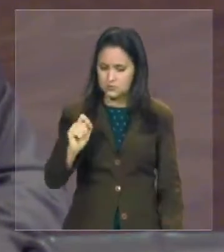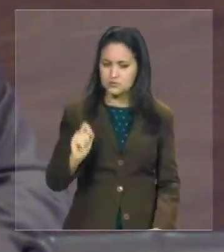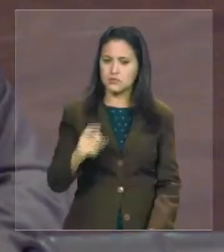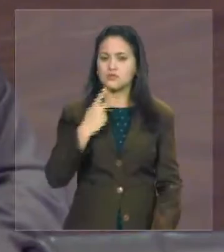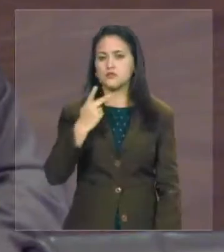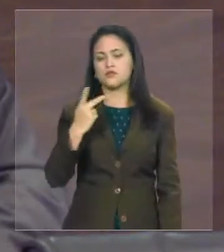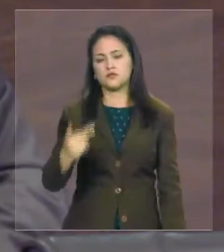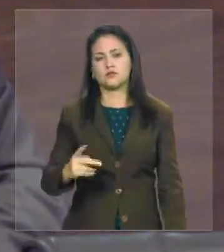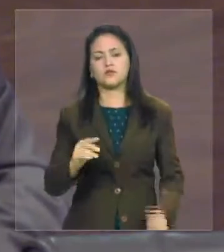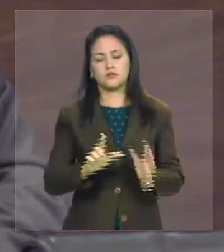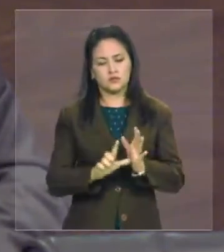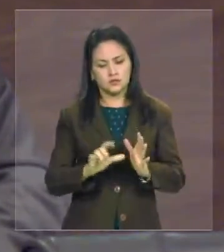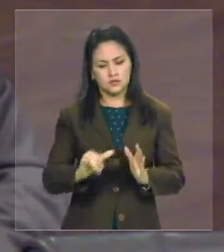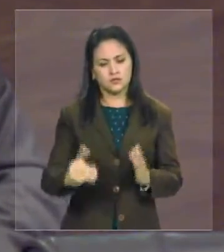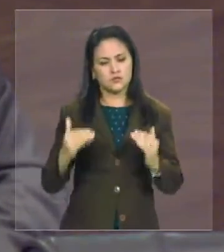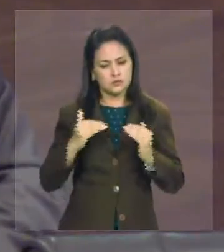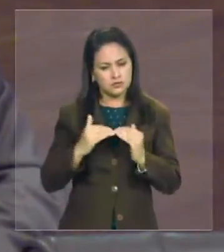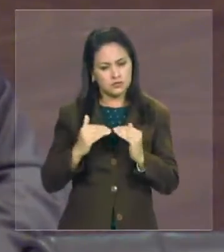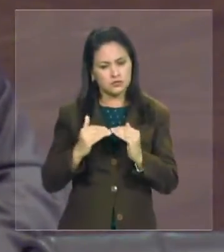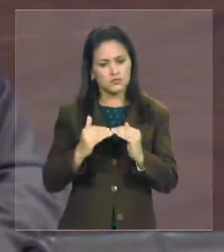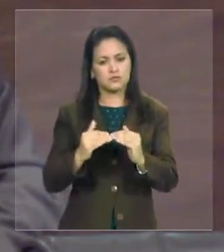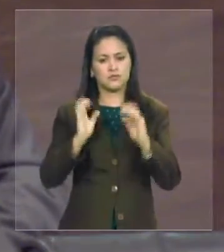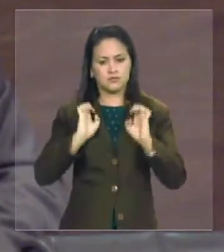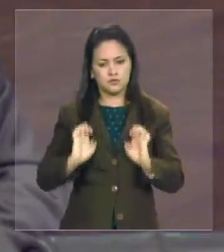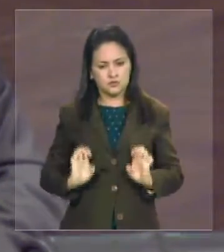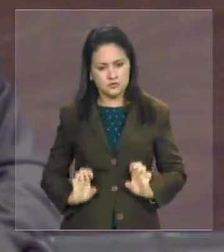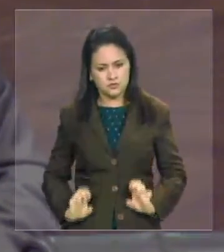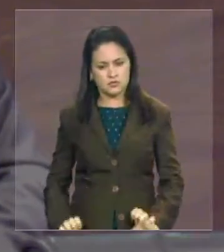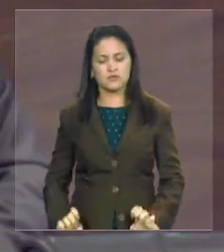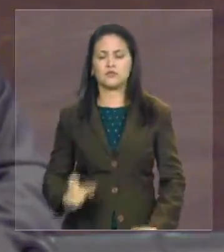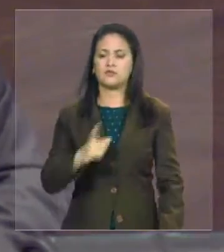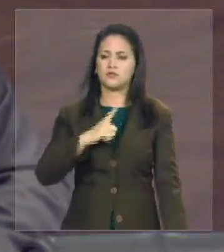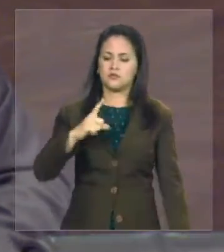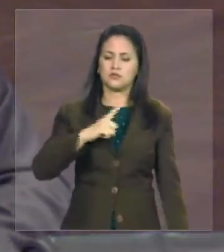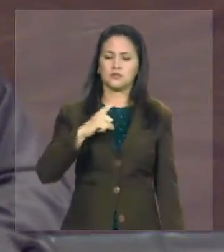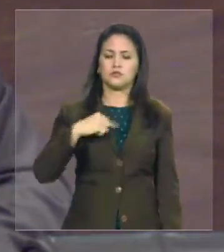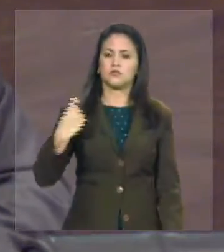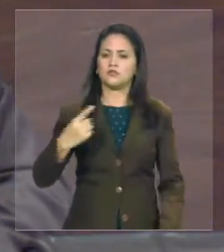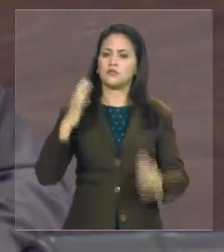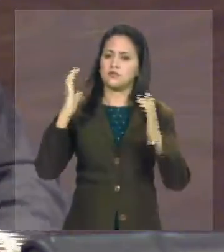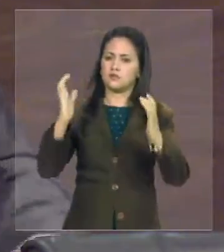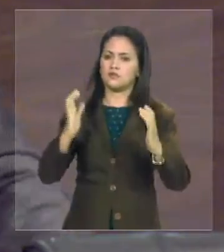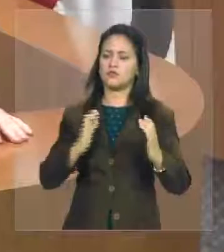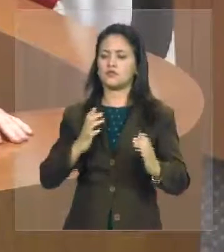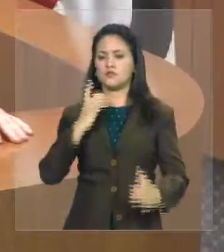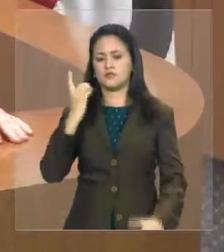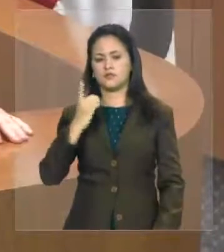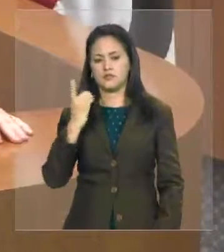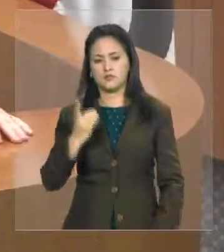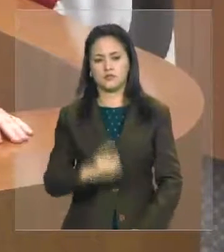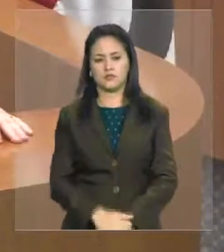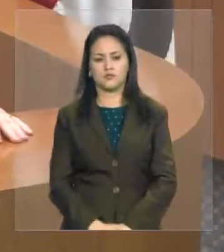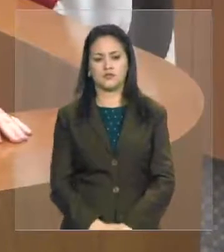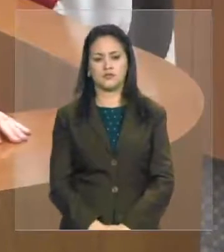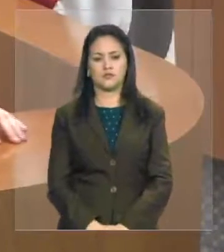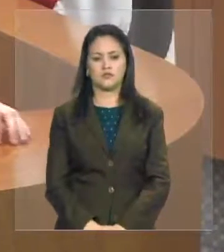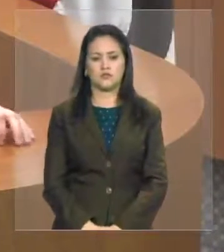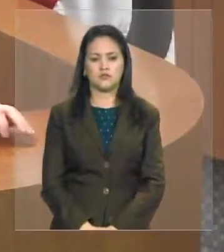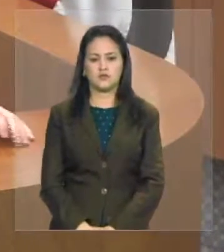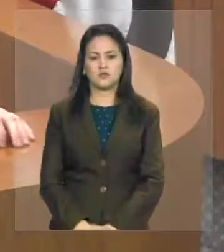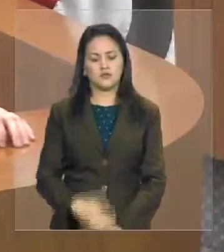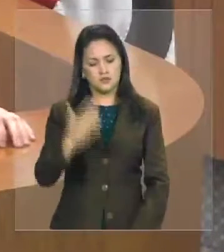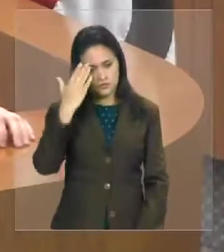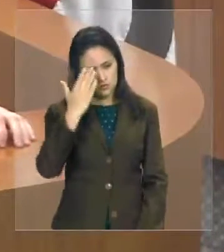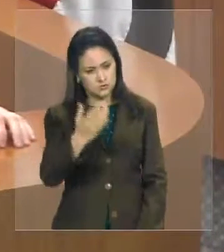da ética, e isso muito honra o nosso parlamento. Muito obrigado. Agradeço as suas gentis palavras,